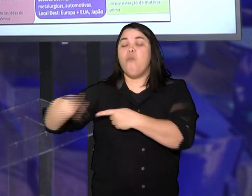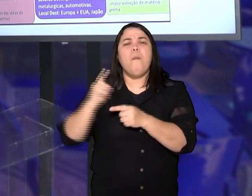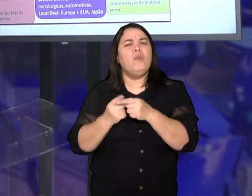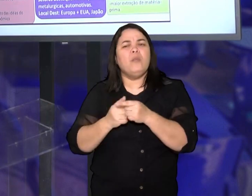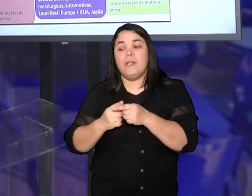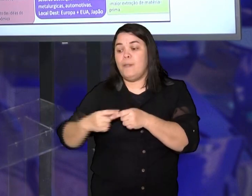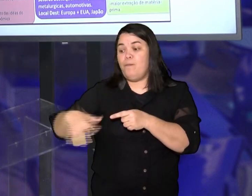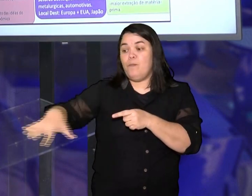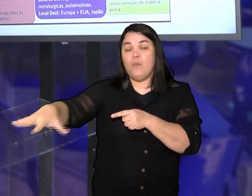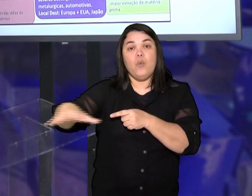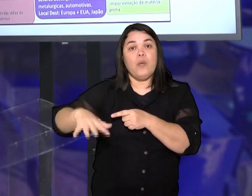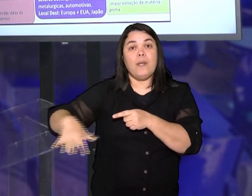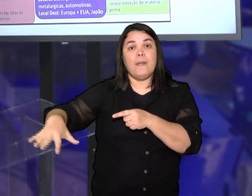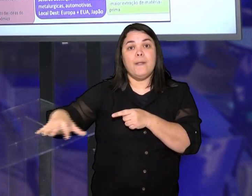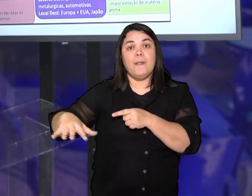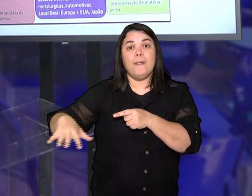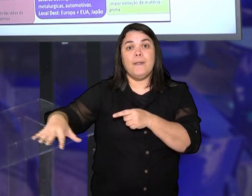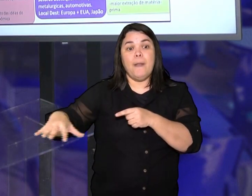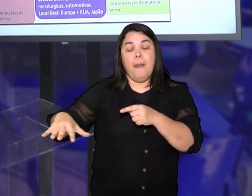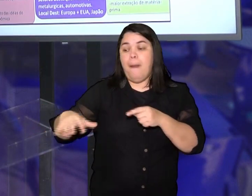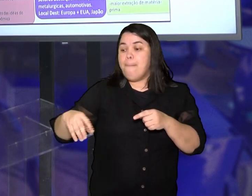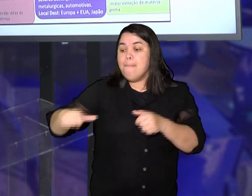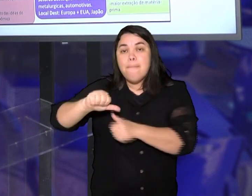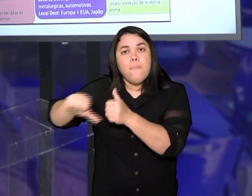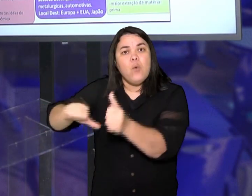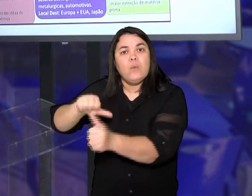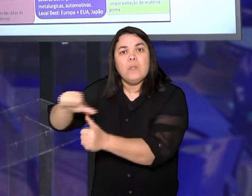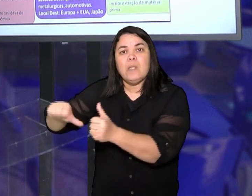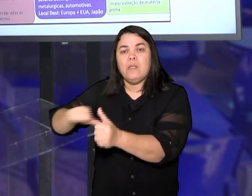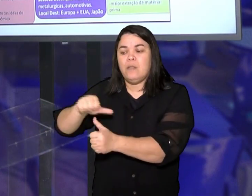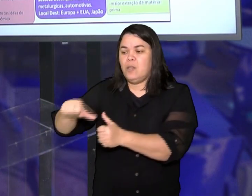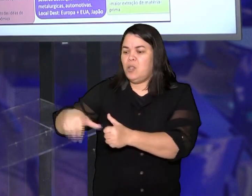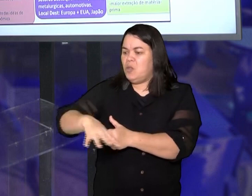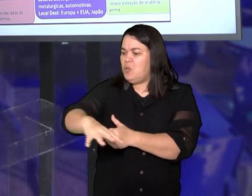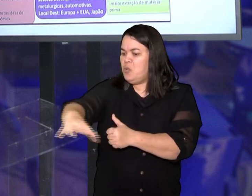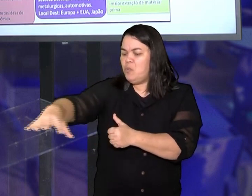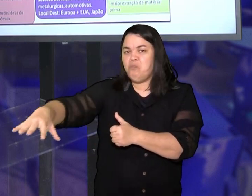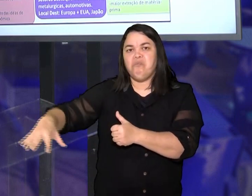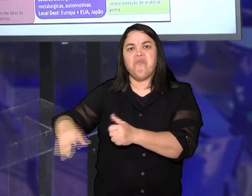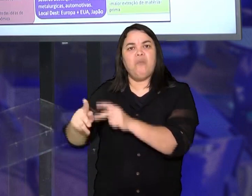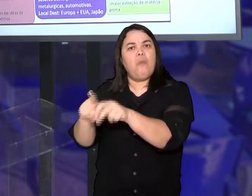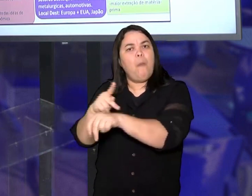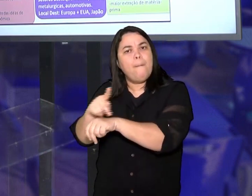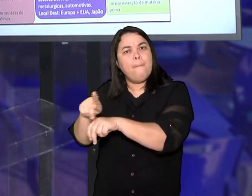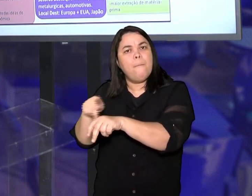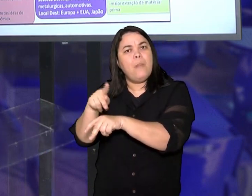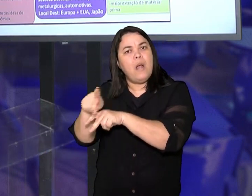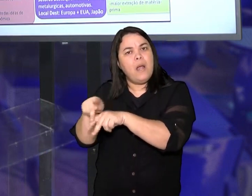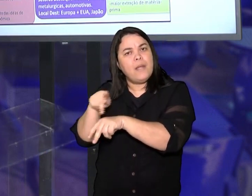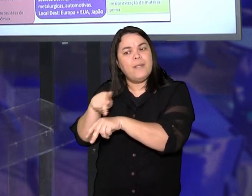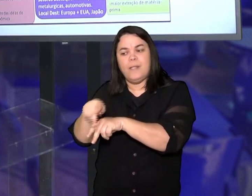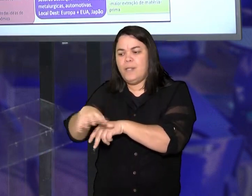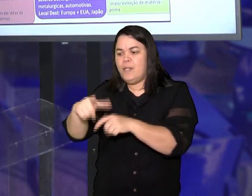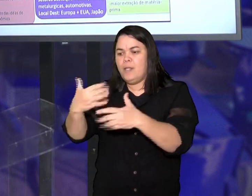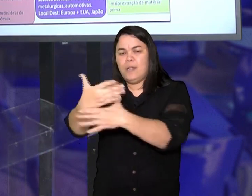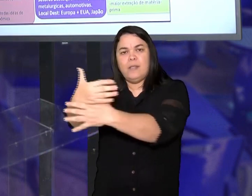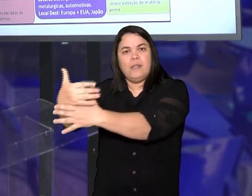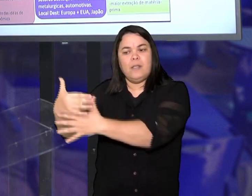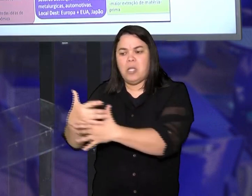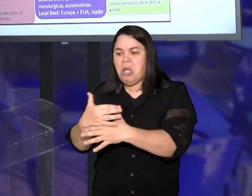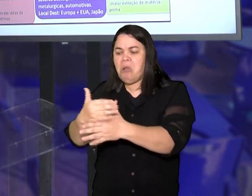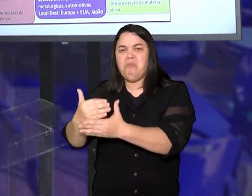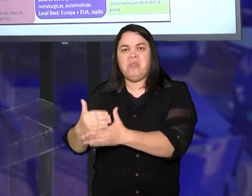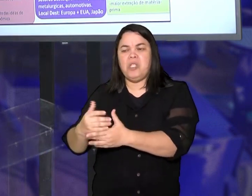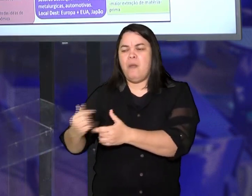uma grande quantidade de mudanças, tá certo? Para esses países, especialmente para essas cidades que largaram na